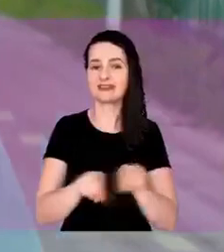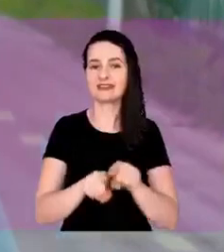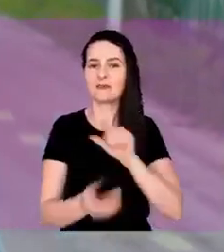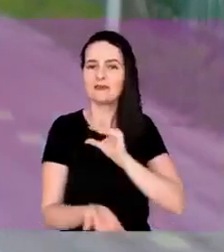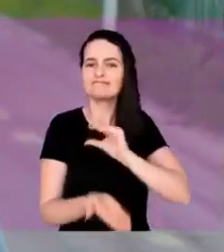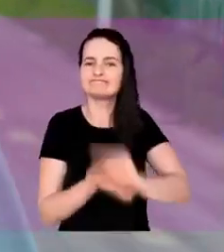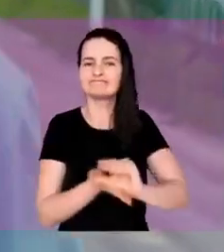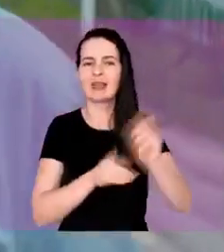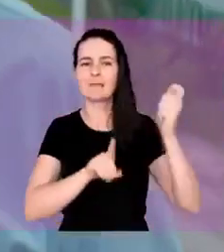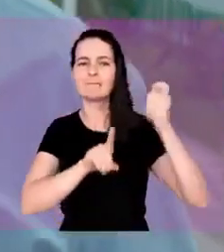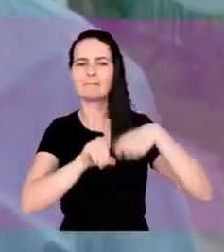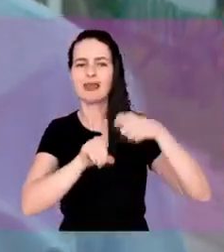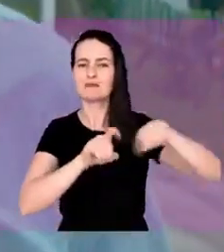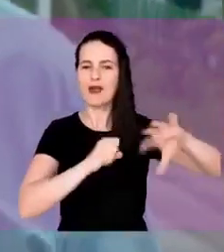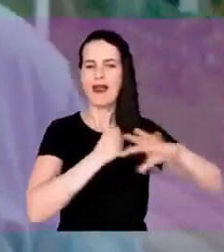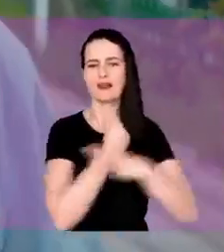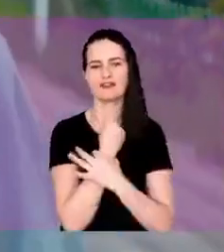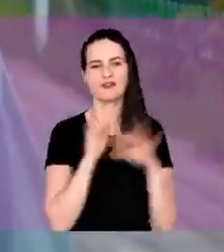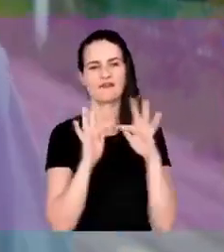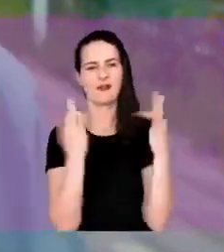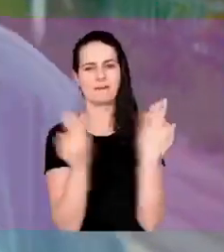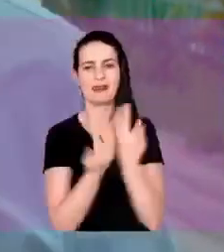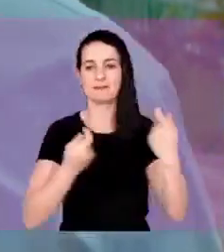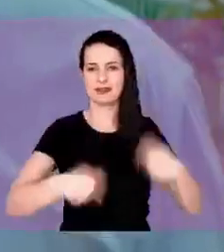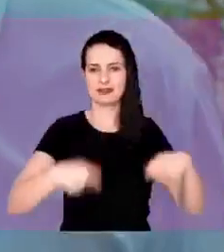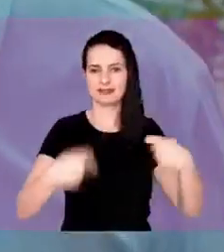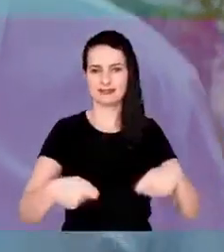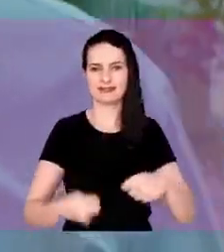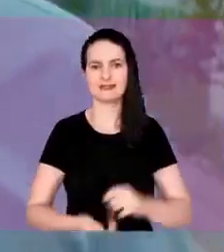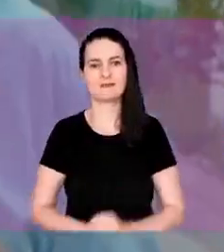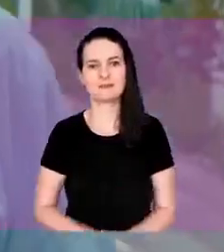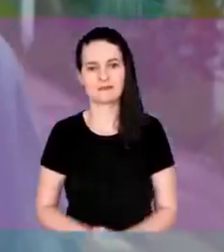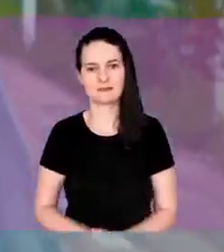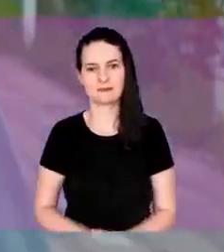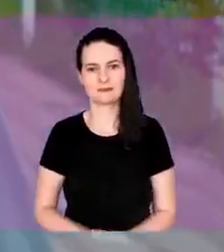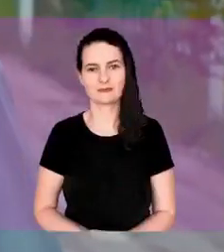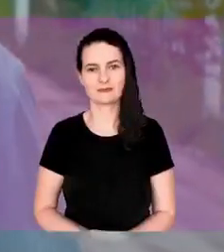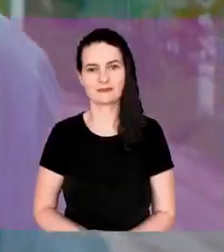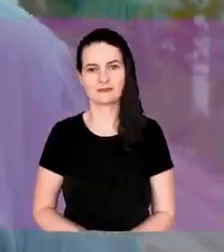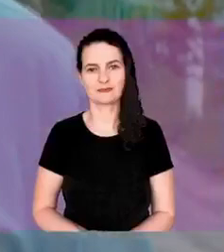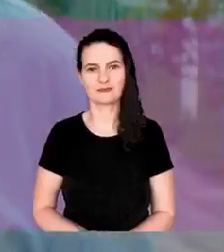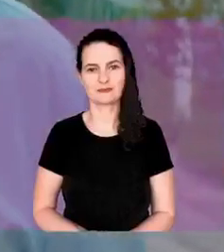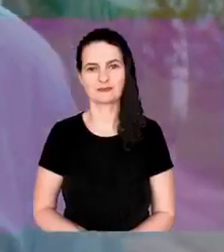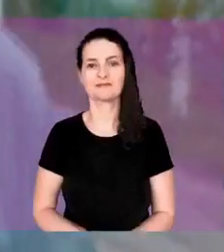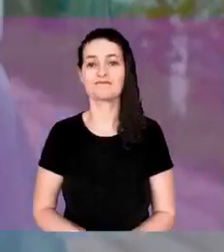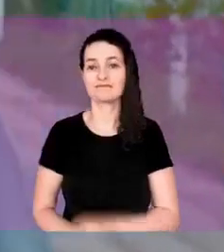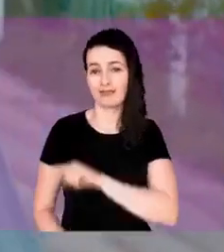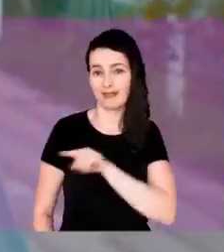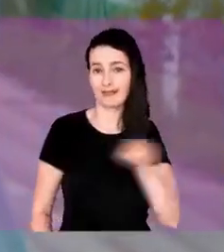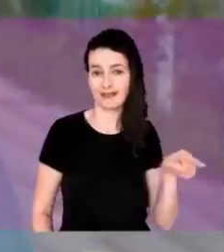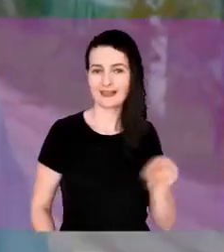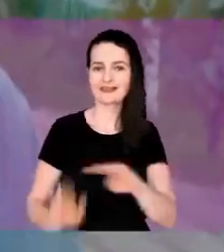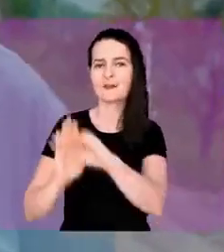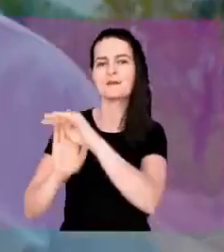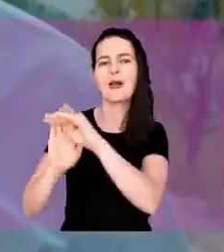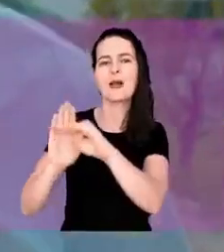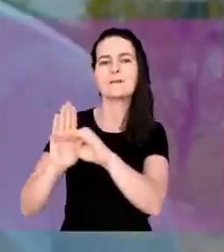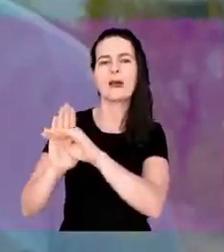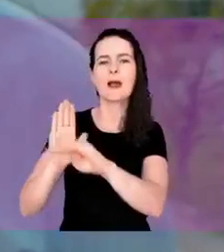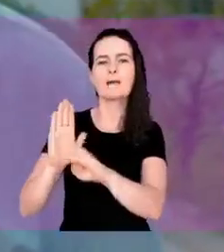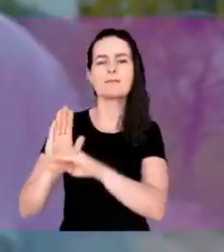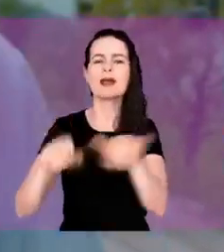os micros e pequenos empreendedores e, ao mesmo tempo, garantir uma renda mínima mensal para as famílias mais